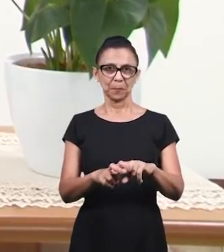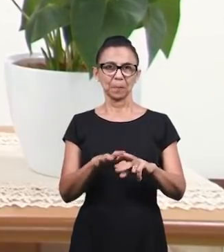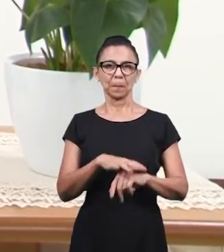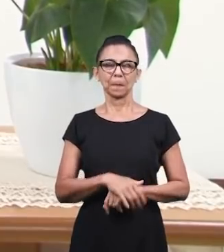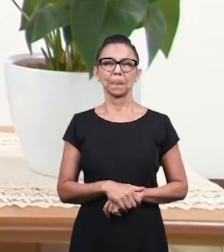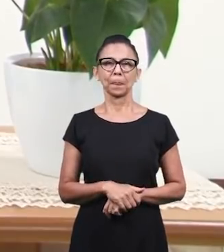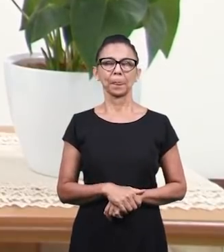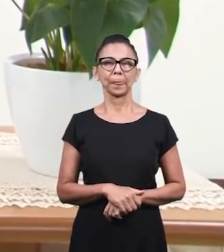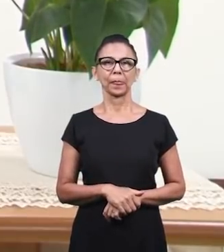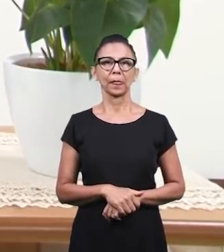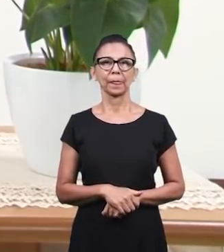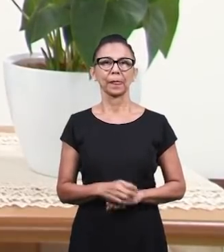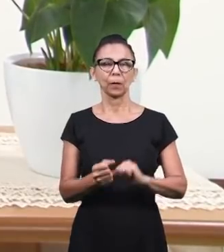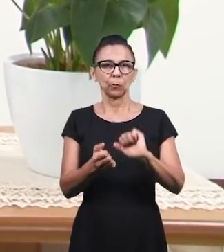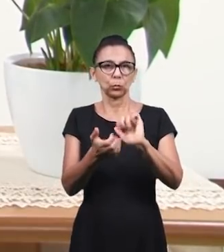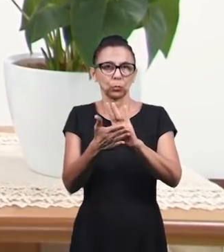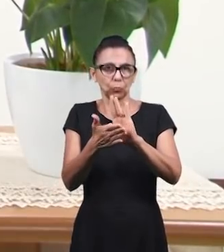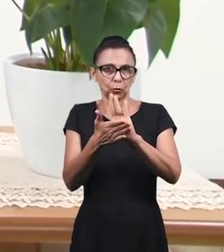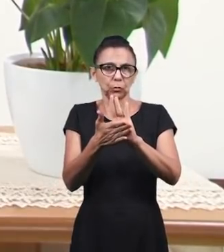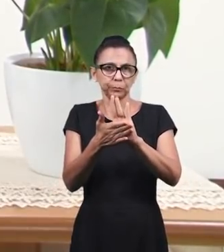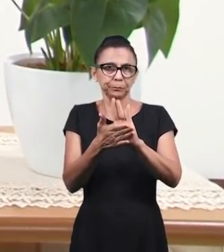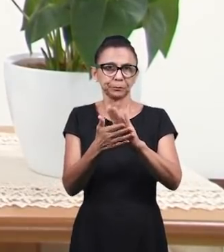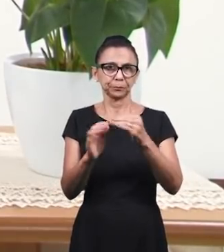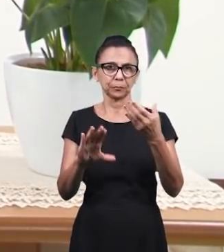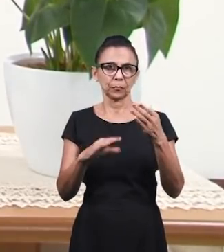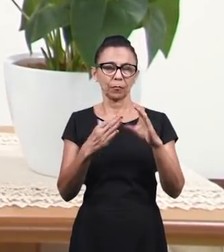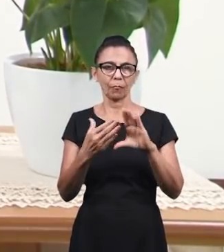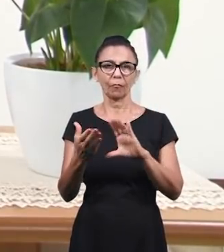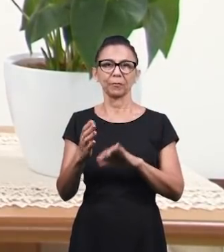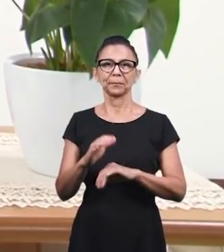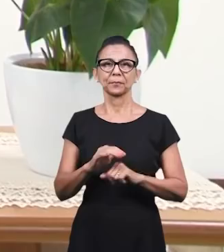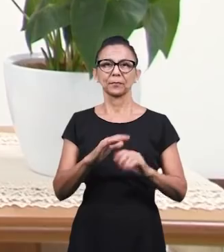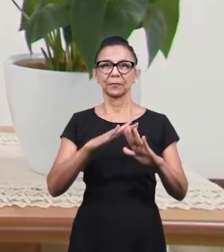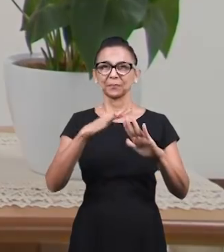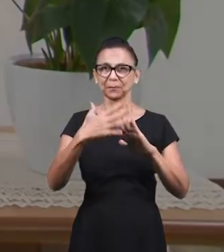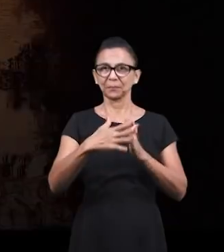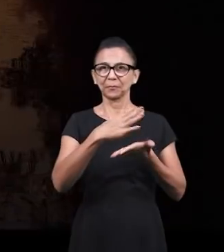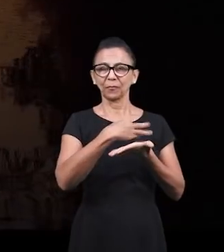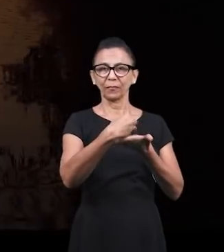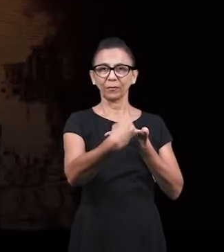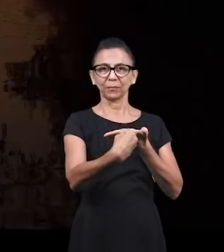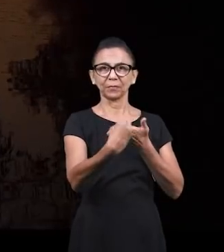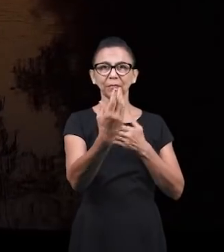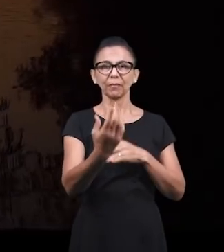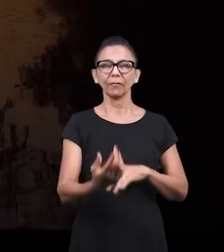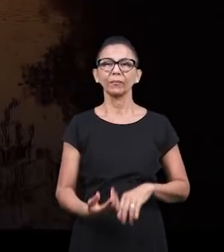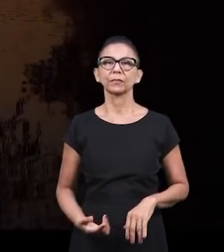podem assentar, vamos louvar ao Senhor, cante conosco o louvor que vai ser projetado.